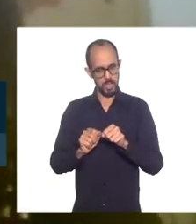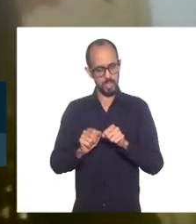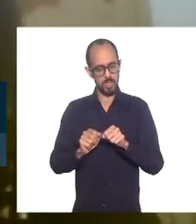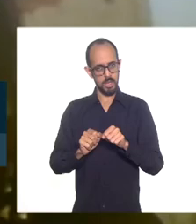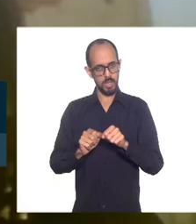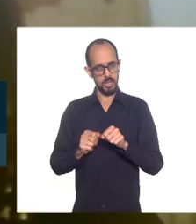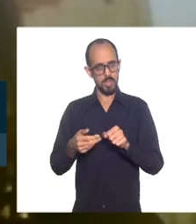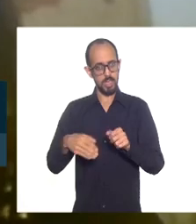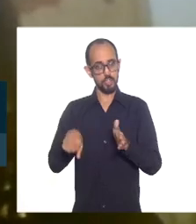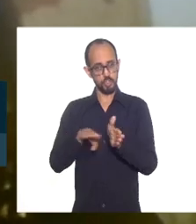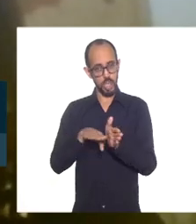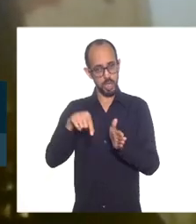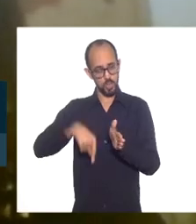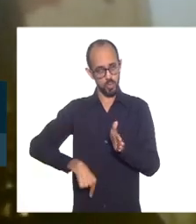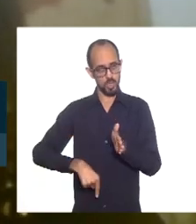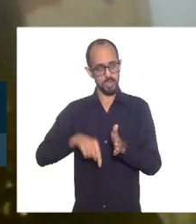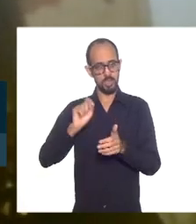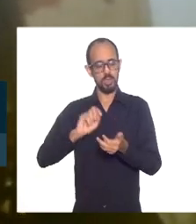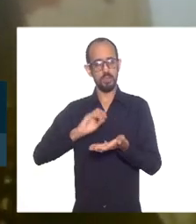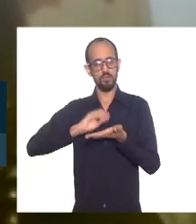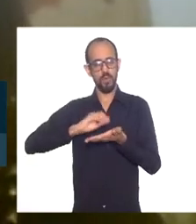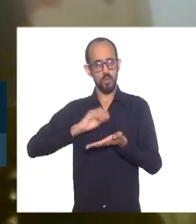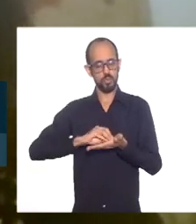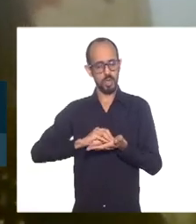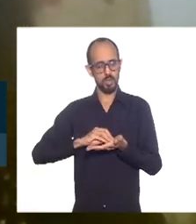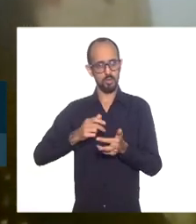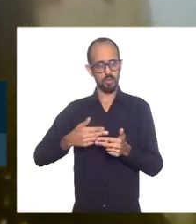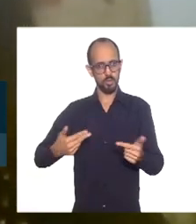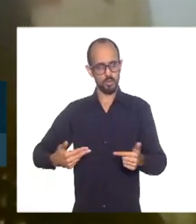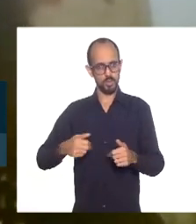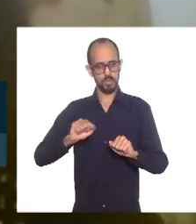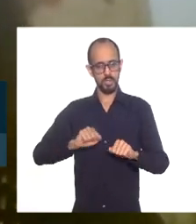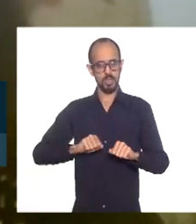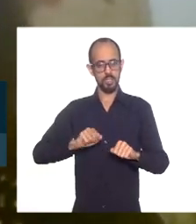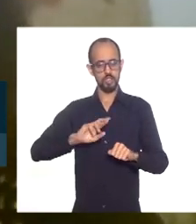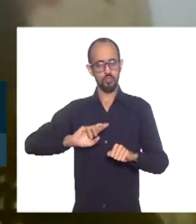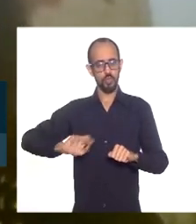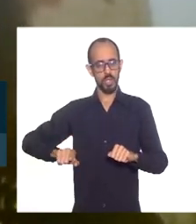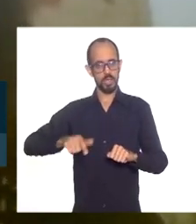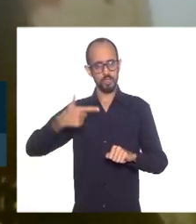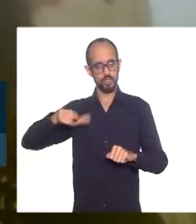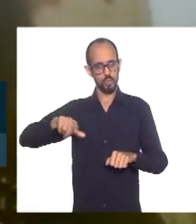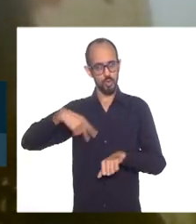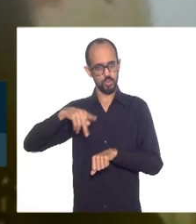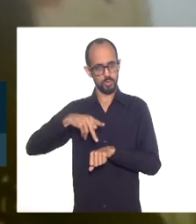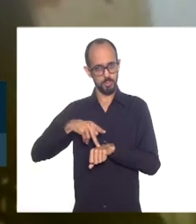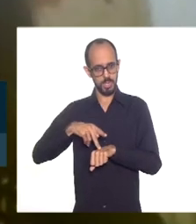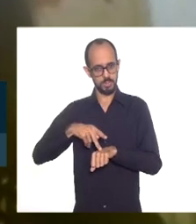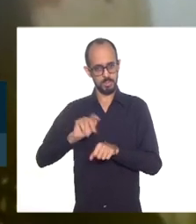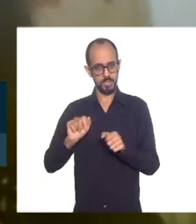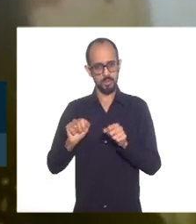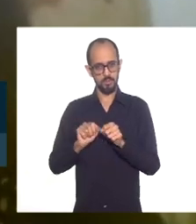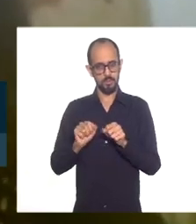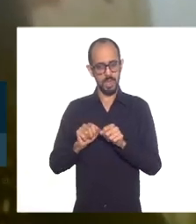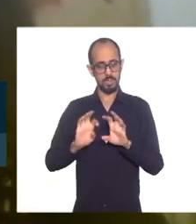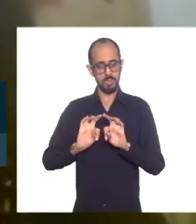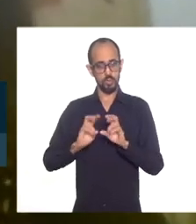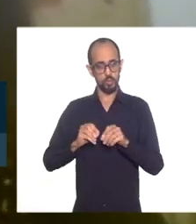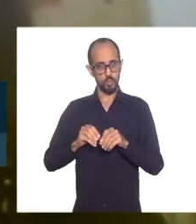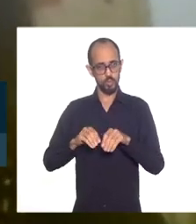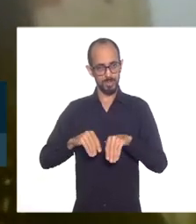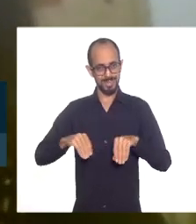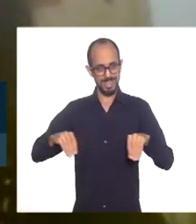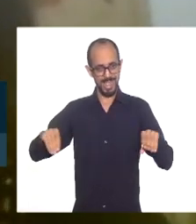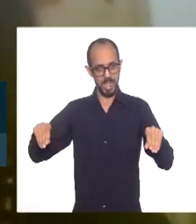serem acertadas e diferente da fabricação no exterior, onde elas são montadas em terra, elas têm que